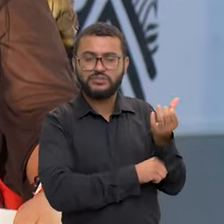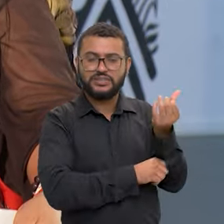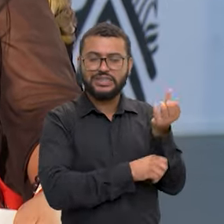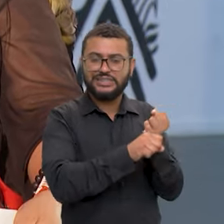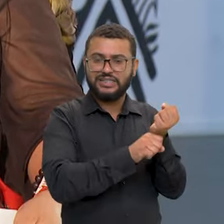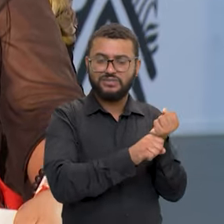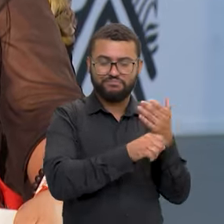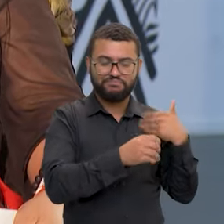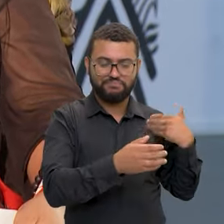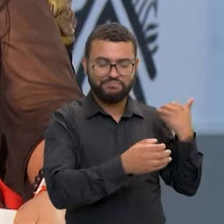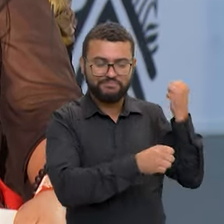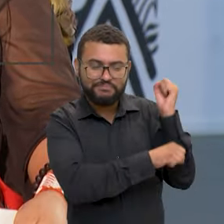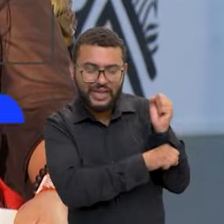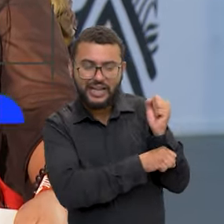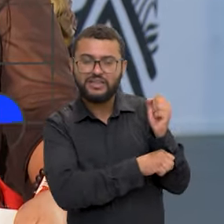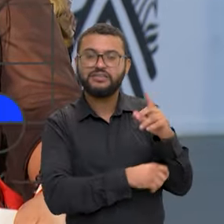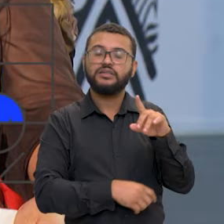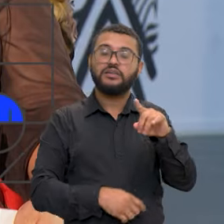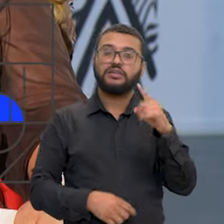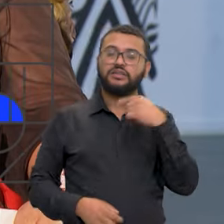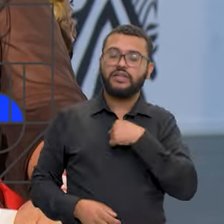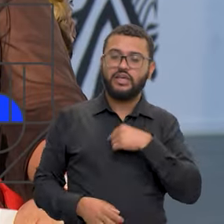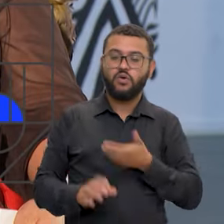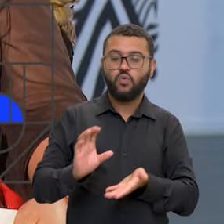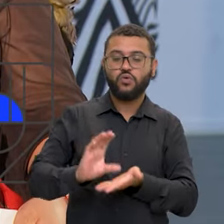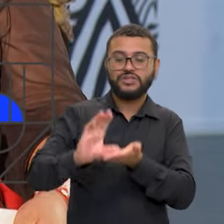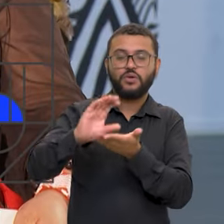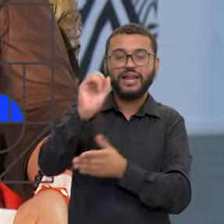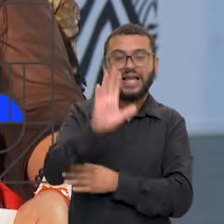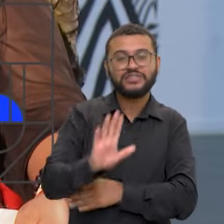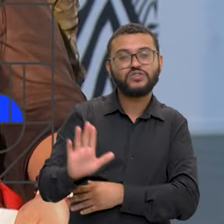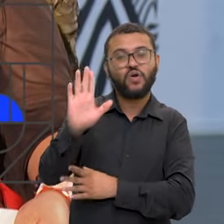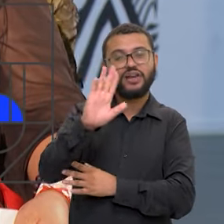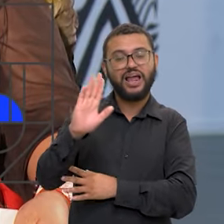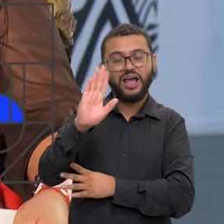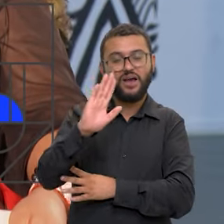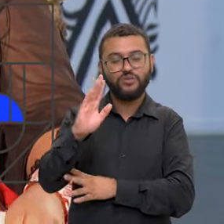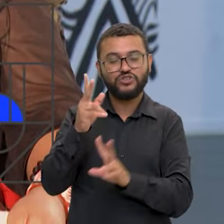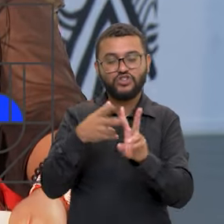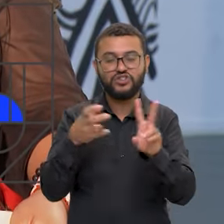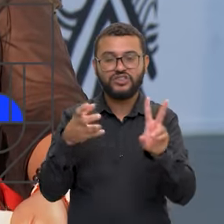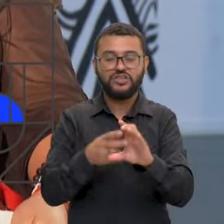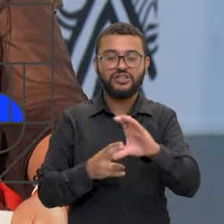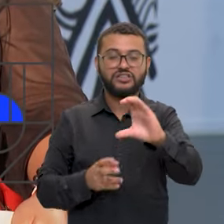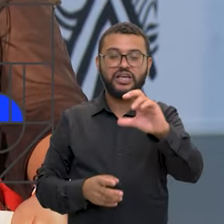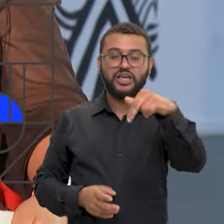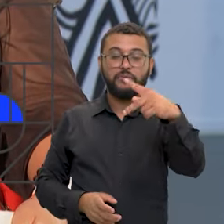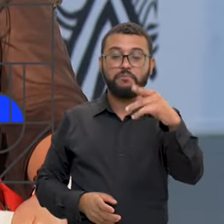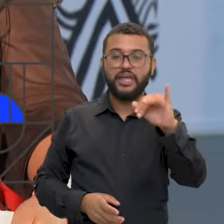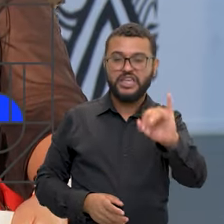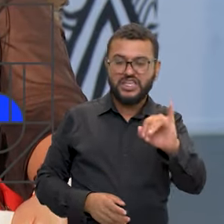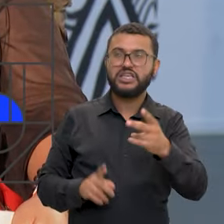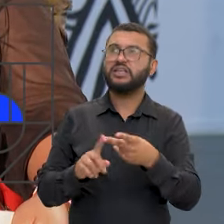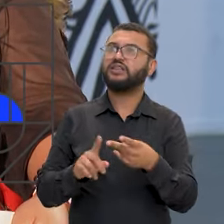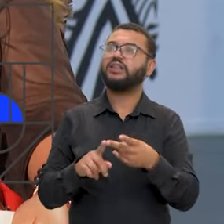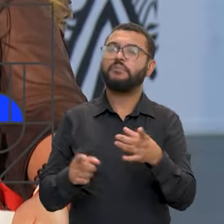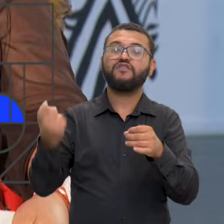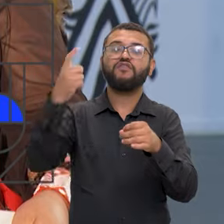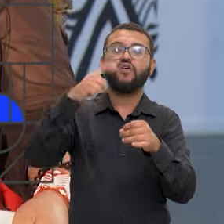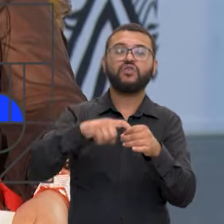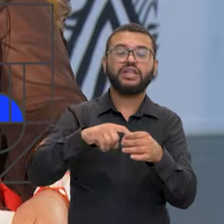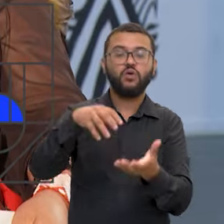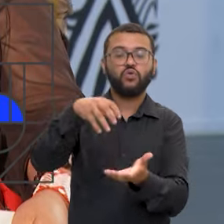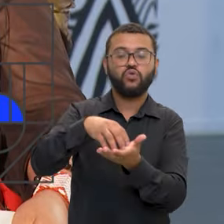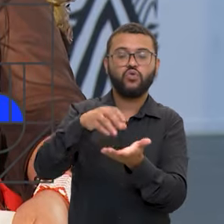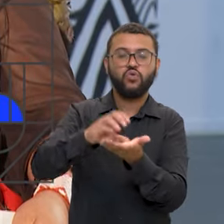anos, como o Conselho Nacional de Política Indigenista, que o CNPI, como a retomada do Comitê